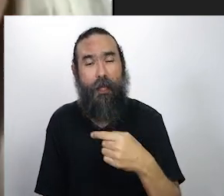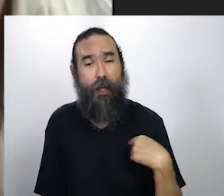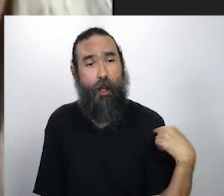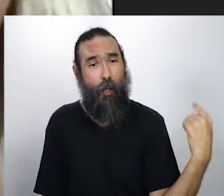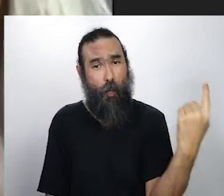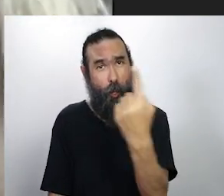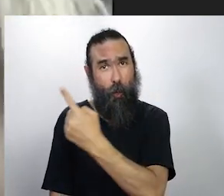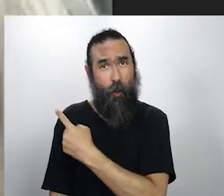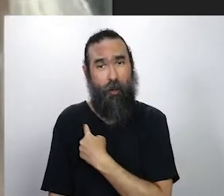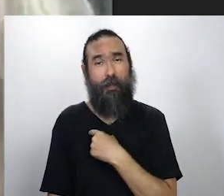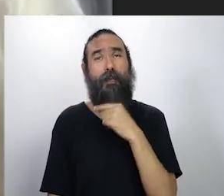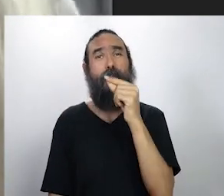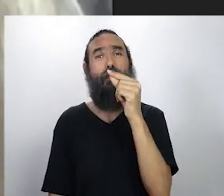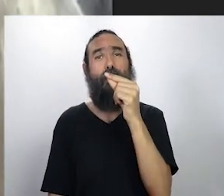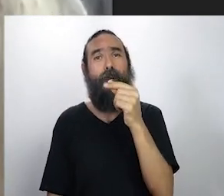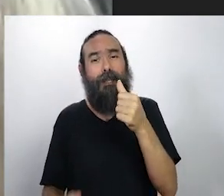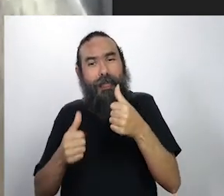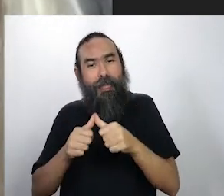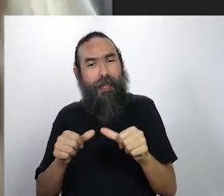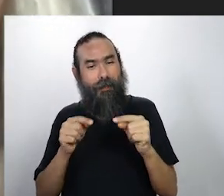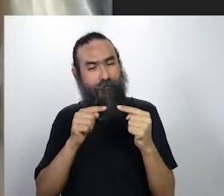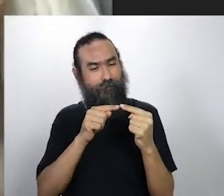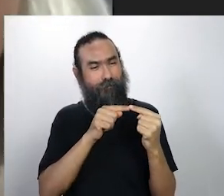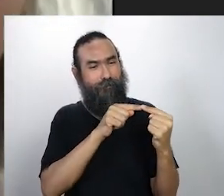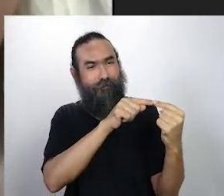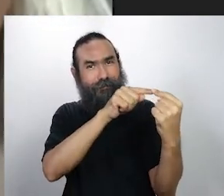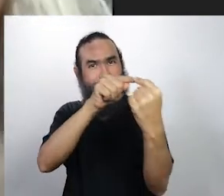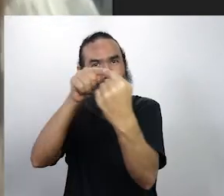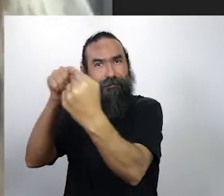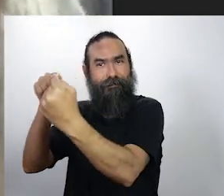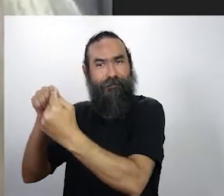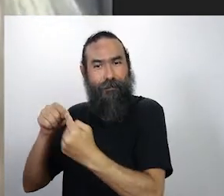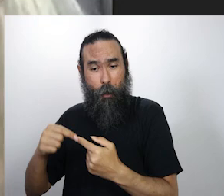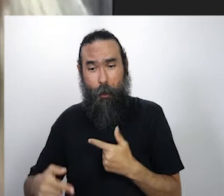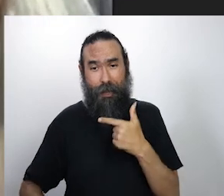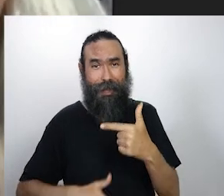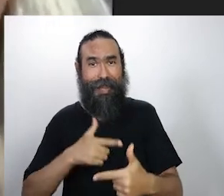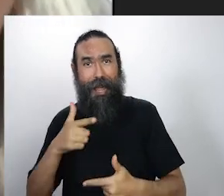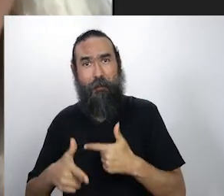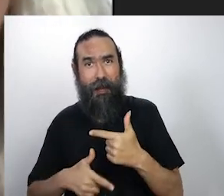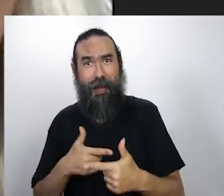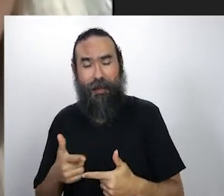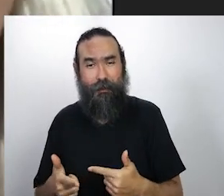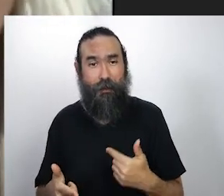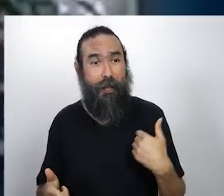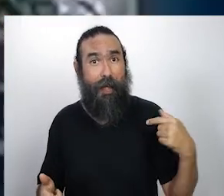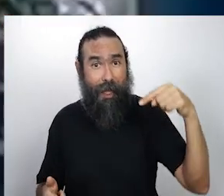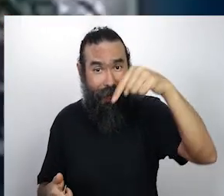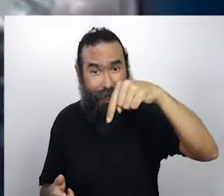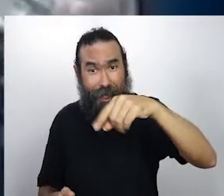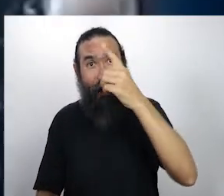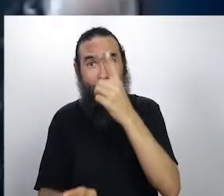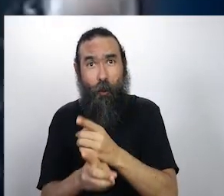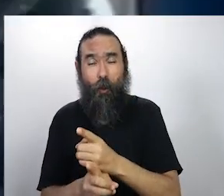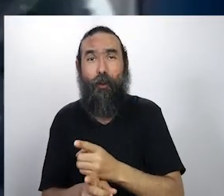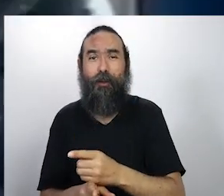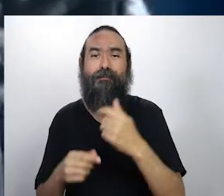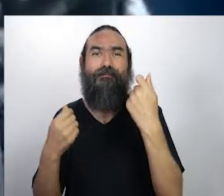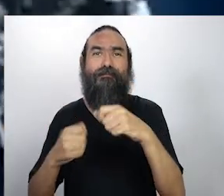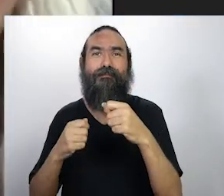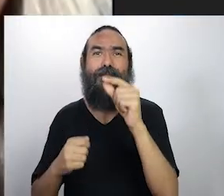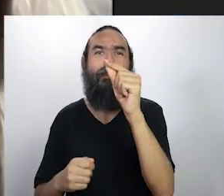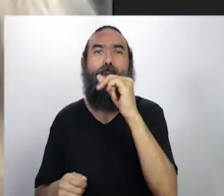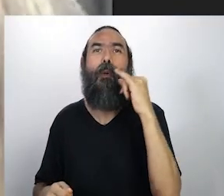penso que esses encontros, eles têm uma razão de ser, né? E aí as redes vão sendo tecidas, vão